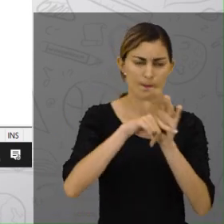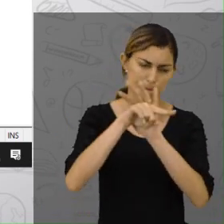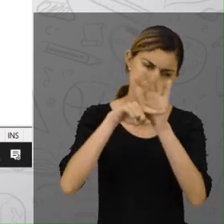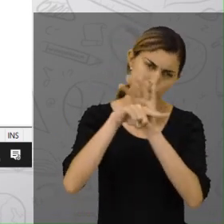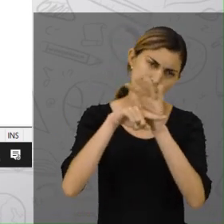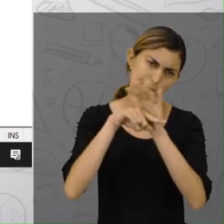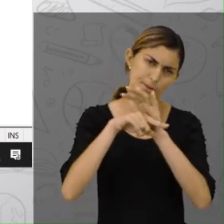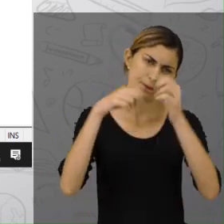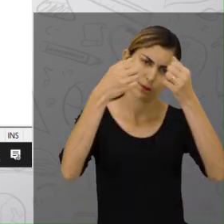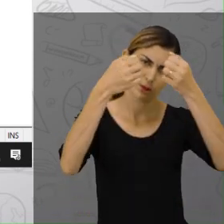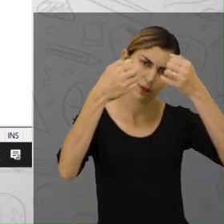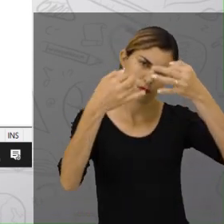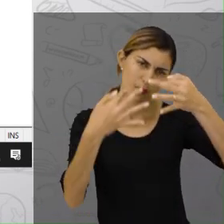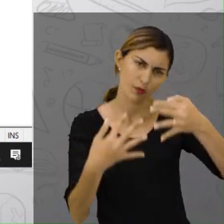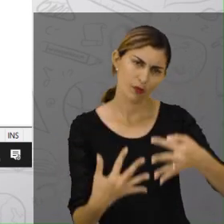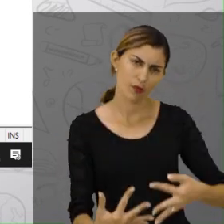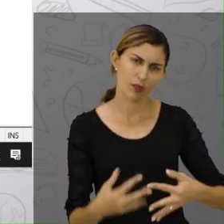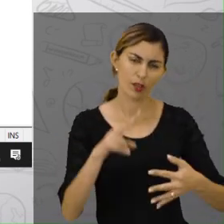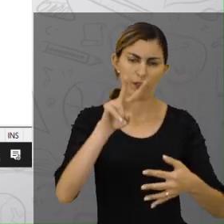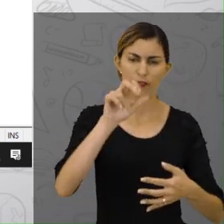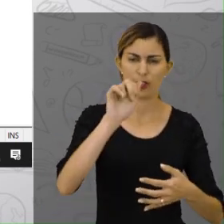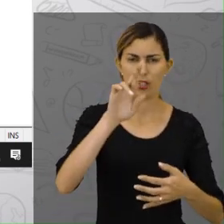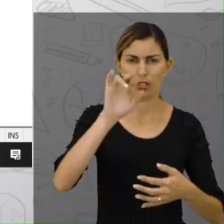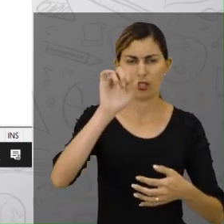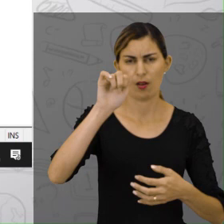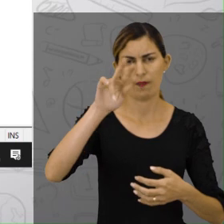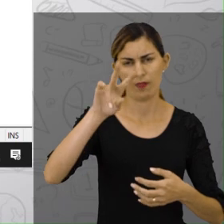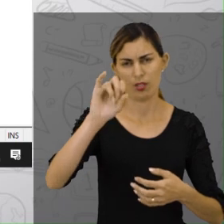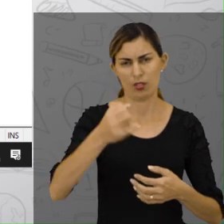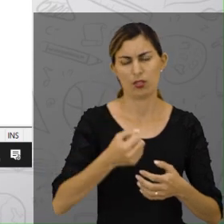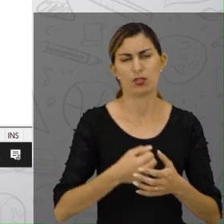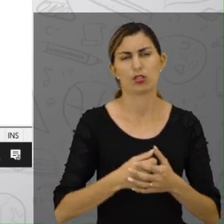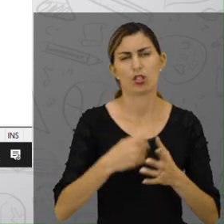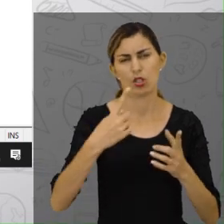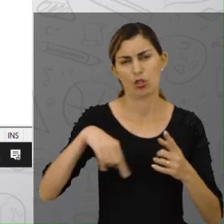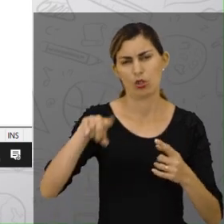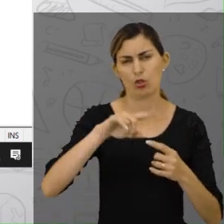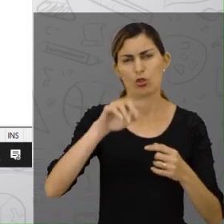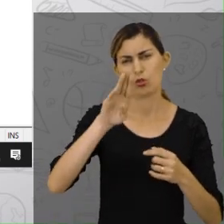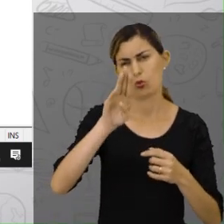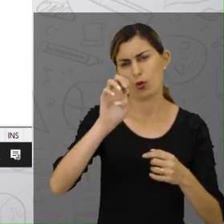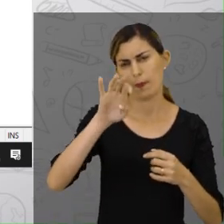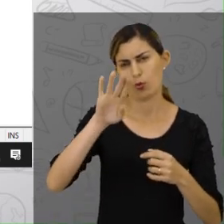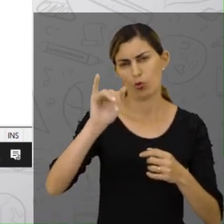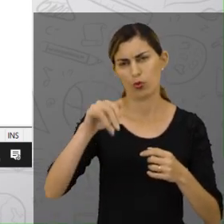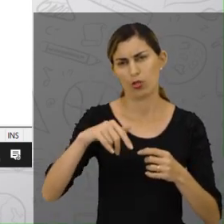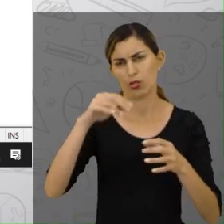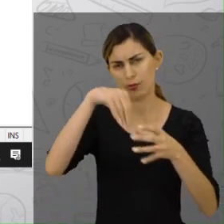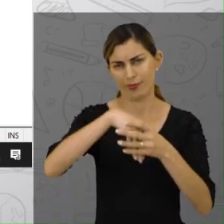vamos verificar as definições de variáveis. No nosso e-book,